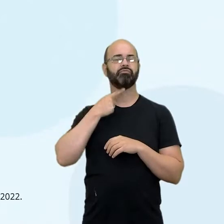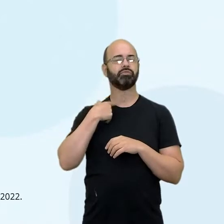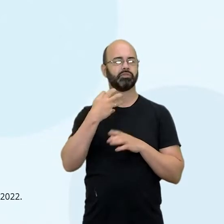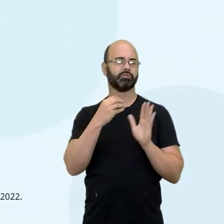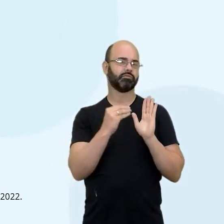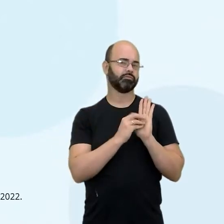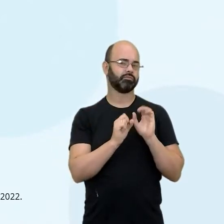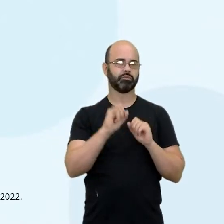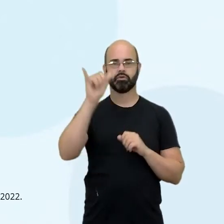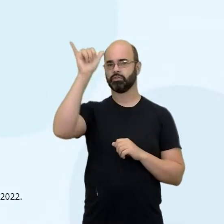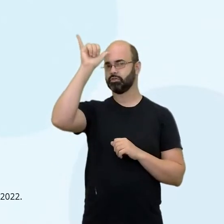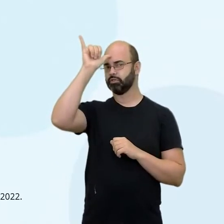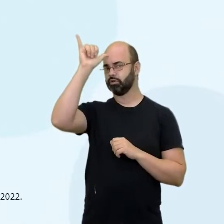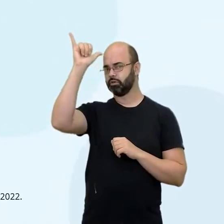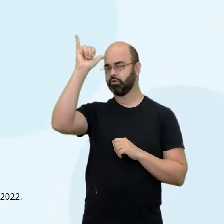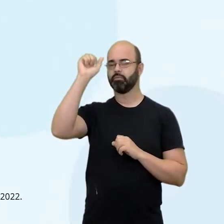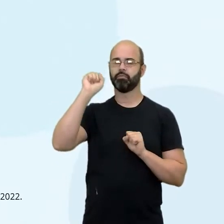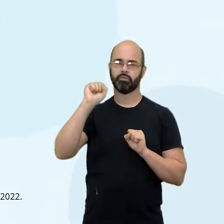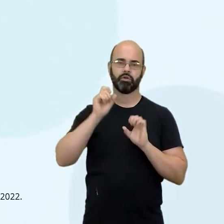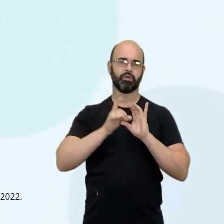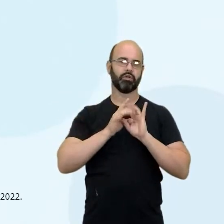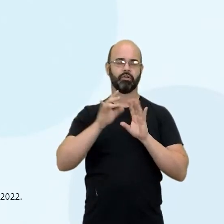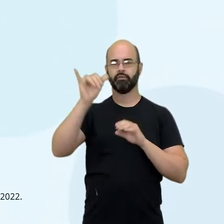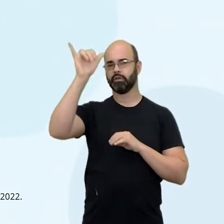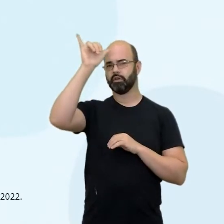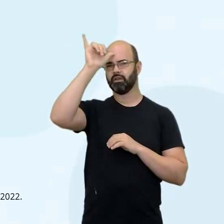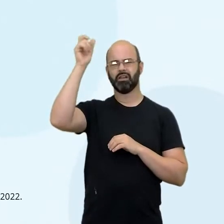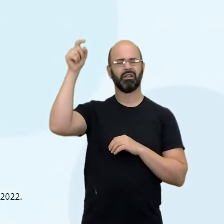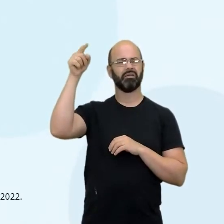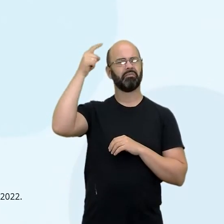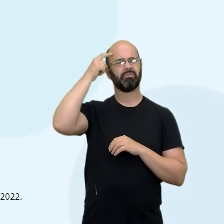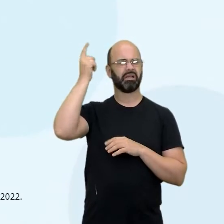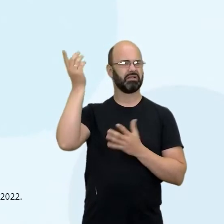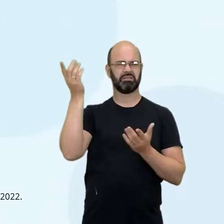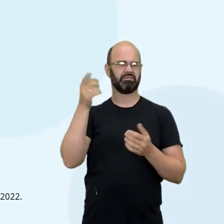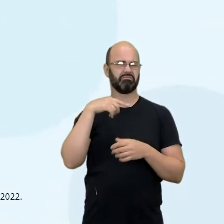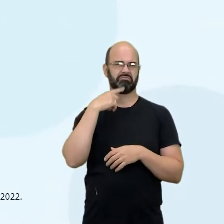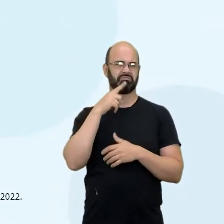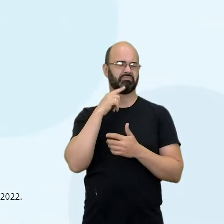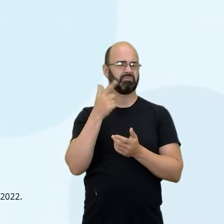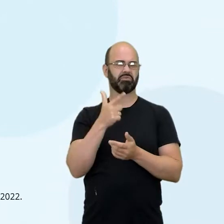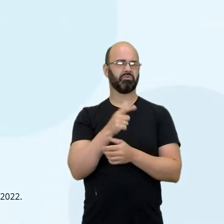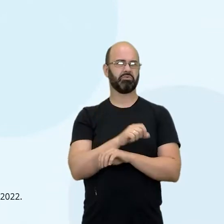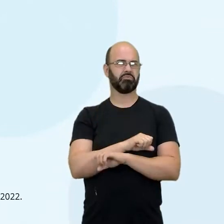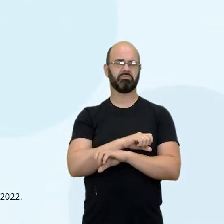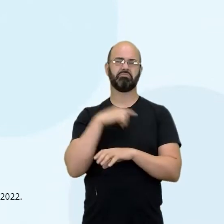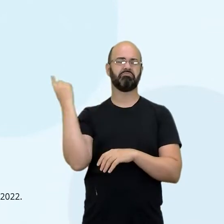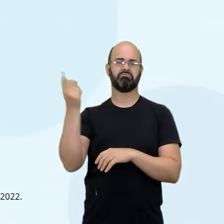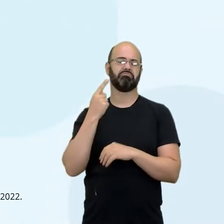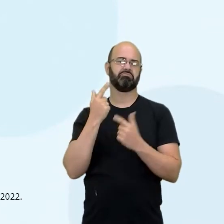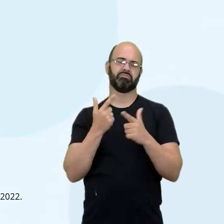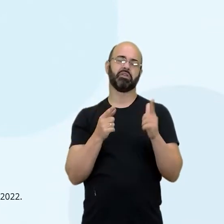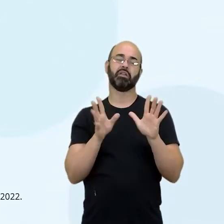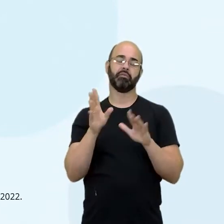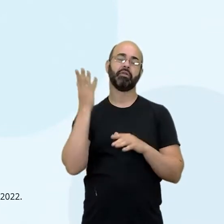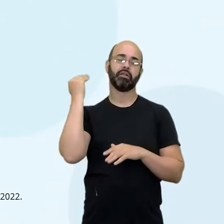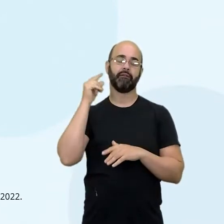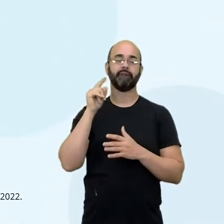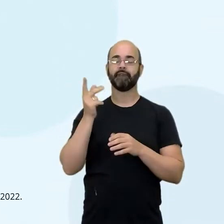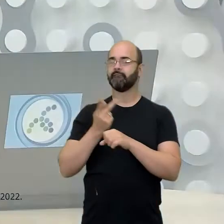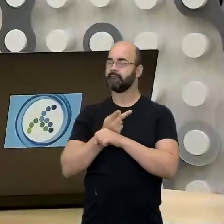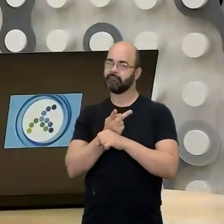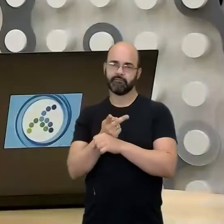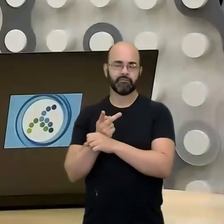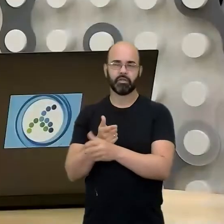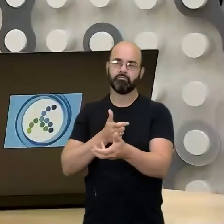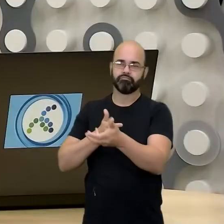unicórnio, eu acho que a gente acha que não existiu, né? Mas lá no século XIII, lá estava a caça ao unicórnio.